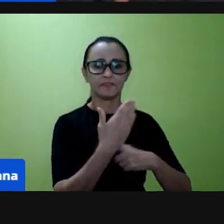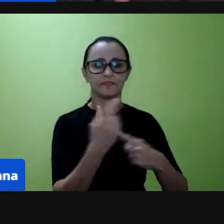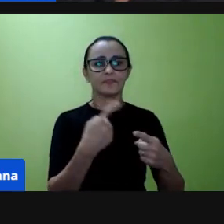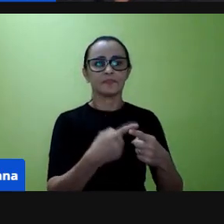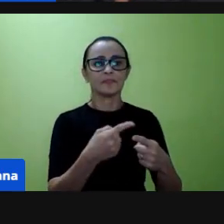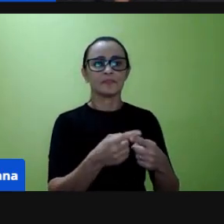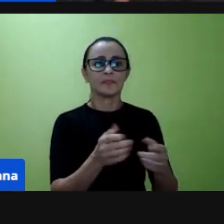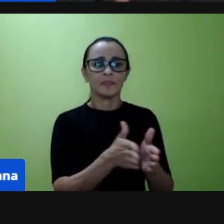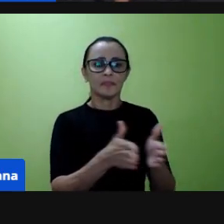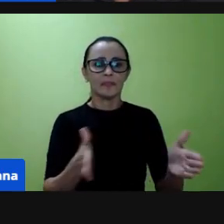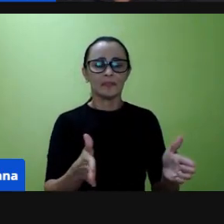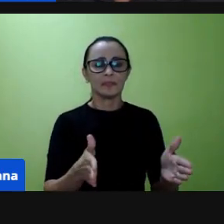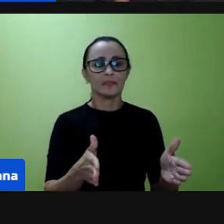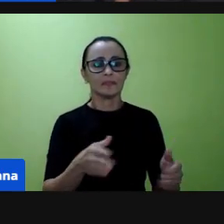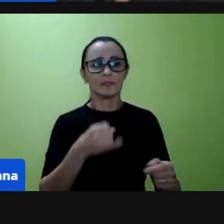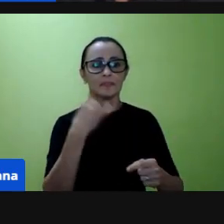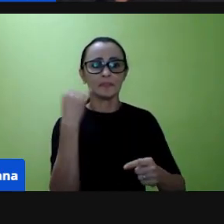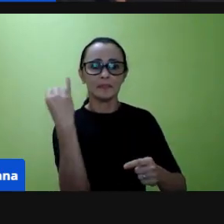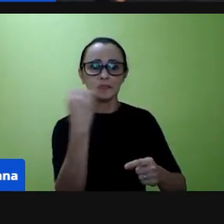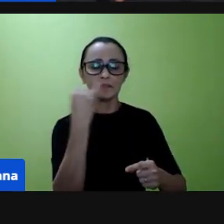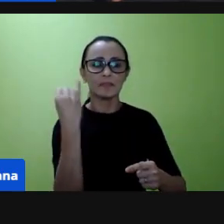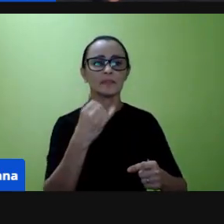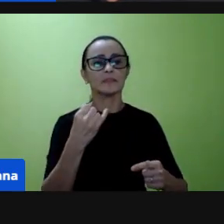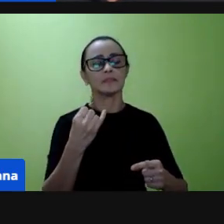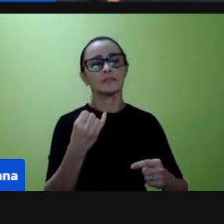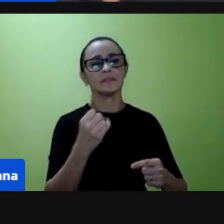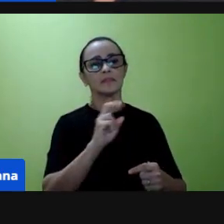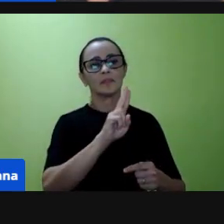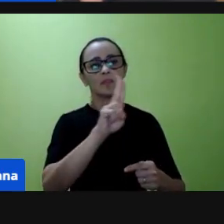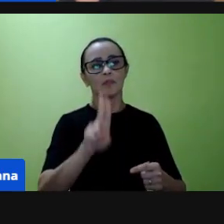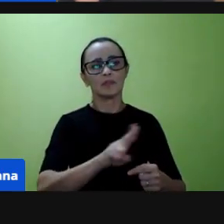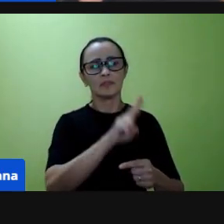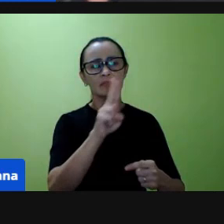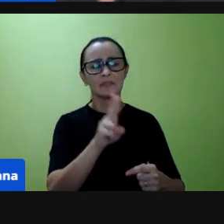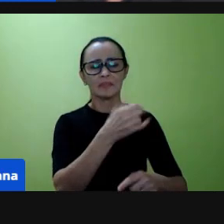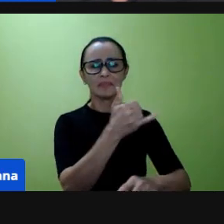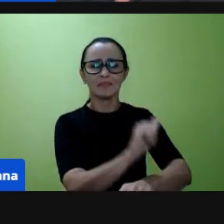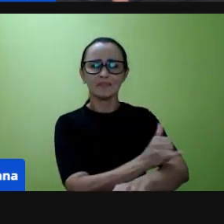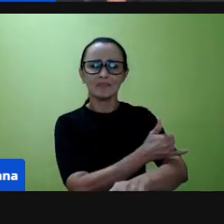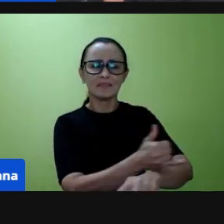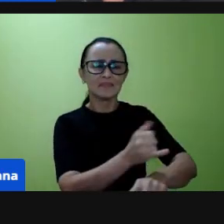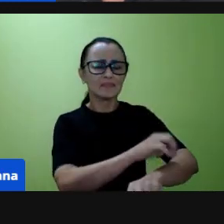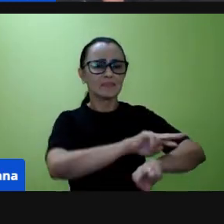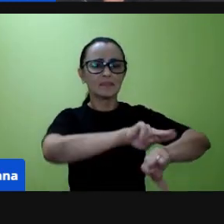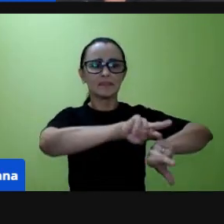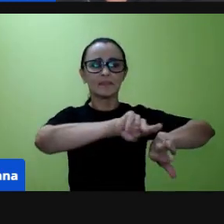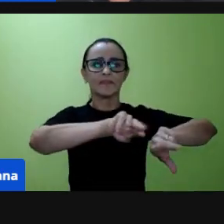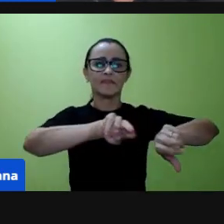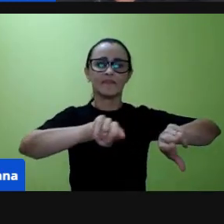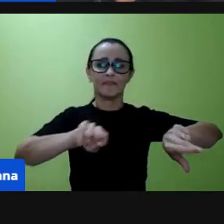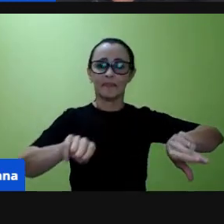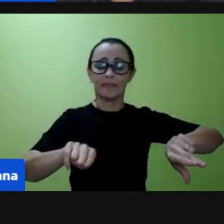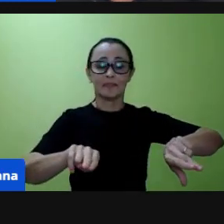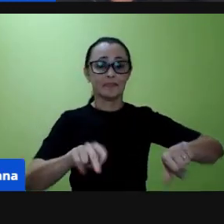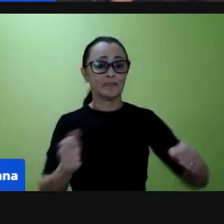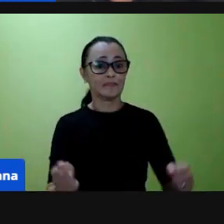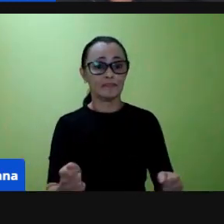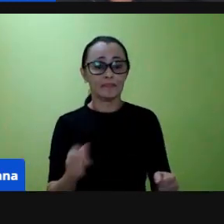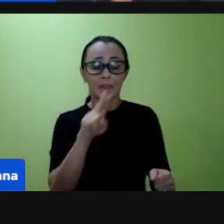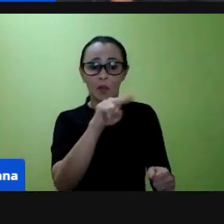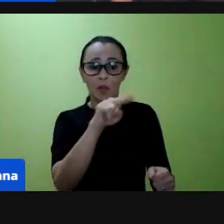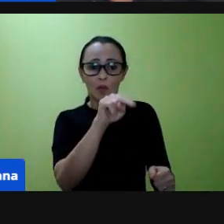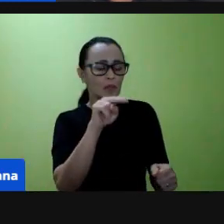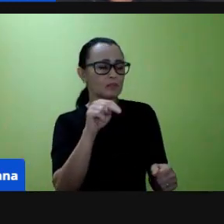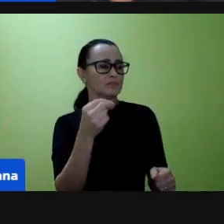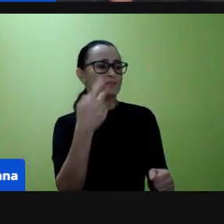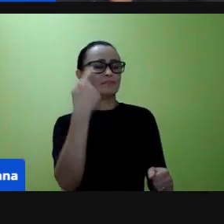temos que usar todo tipo de recurso que nós nunca usamos antes. Nós temos que arrumar formas de dar aula que eu nunca imaginei que ia dar. Então, eu tenho usado todo tipo